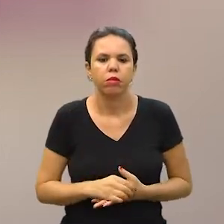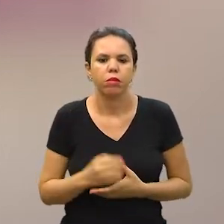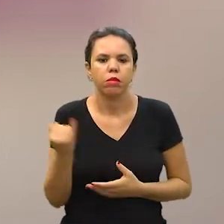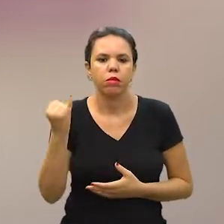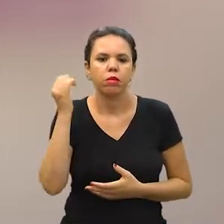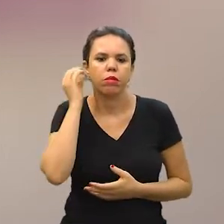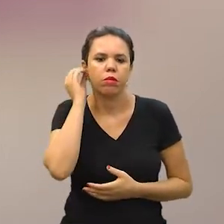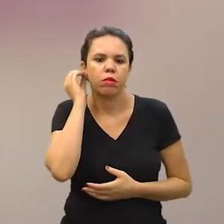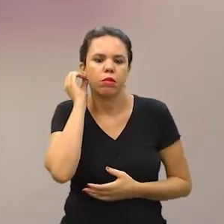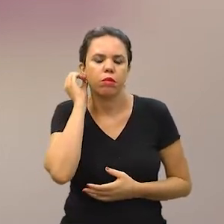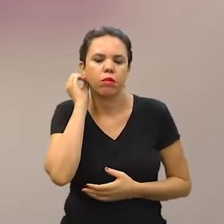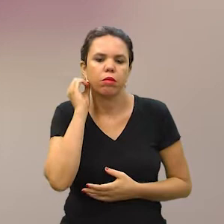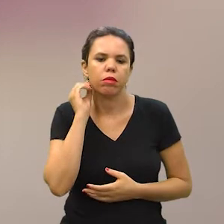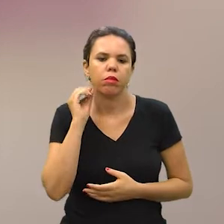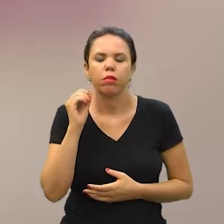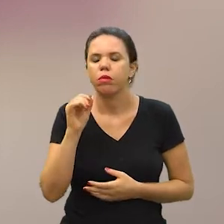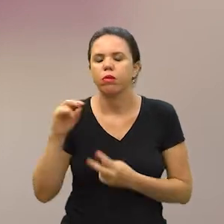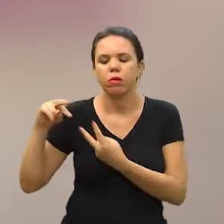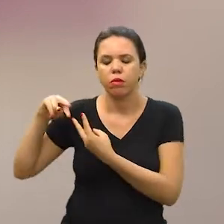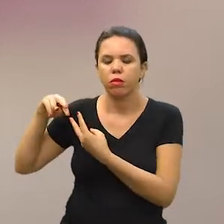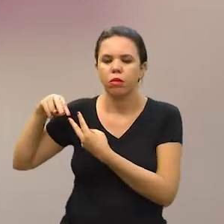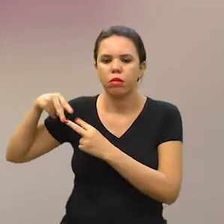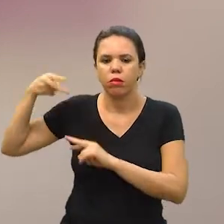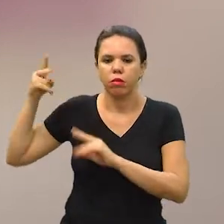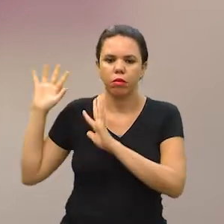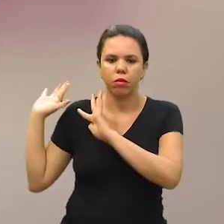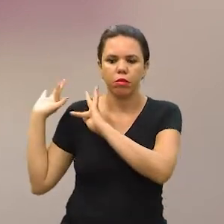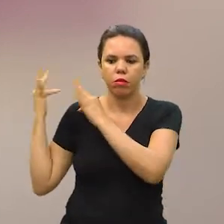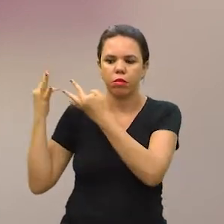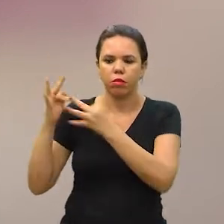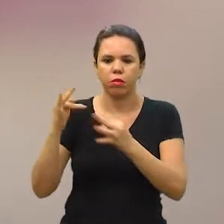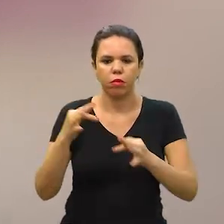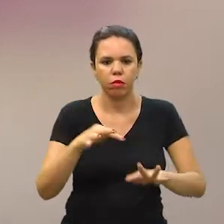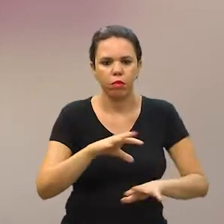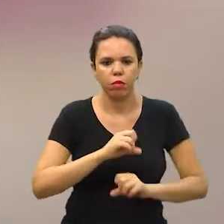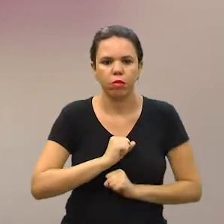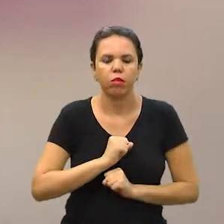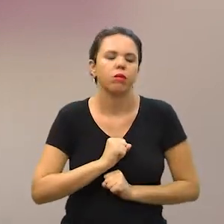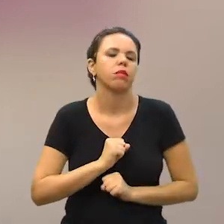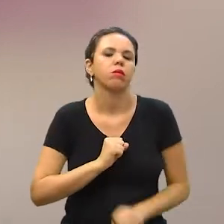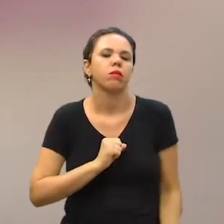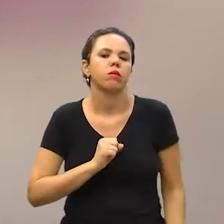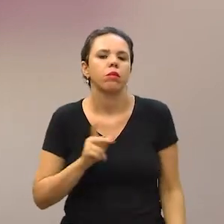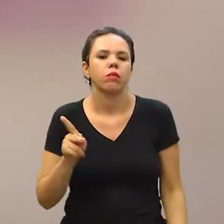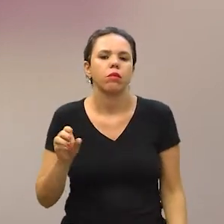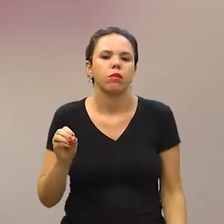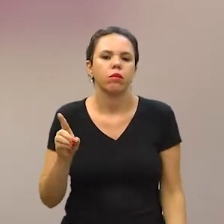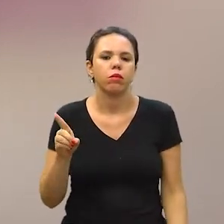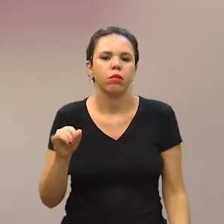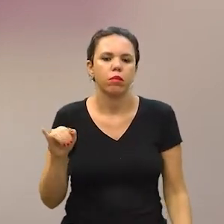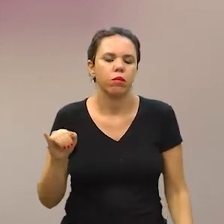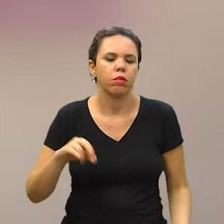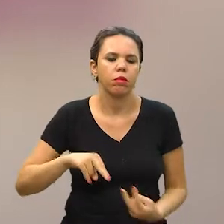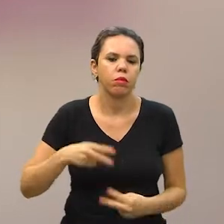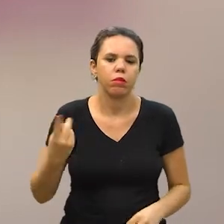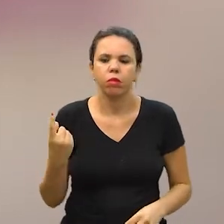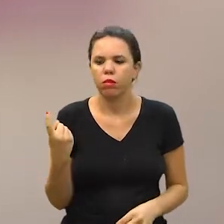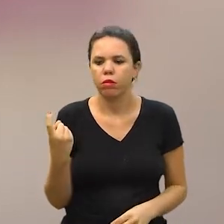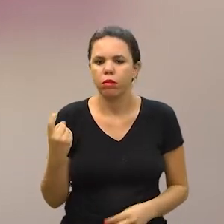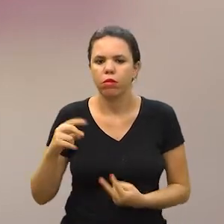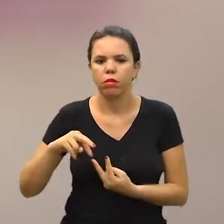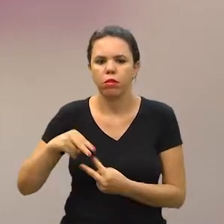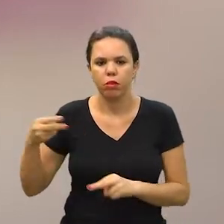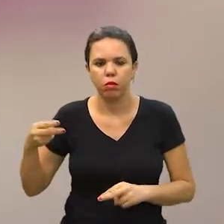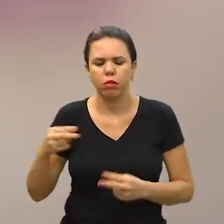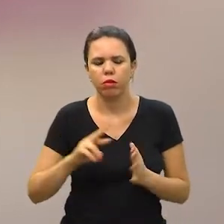uma importância muito grande da herança genética, né? Então, é uma herança que nós chamamos de poligênica. Então, ou seja, não é só um gene,